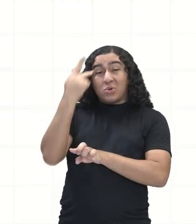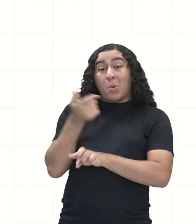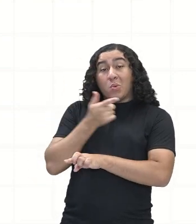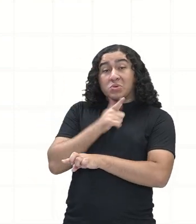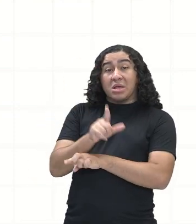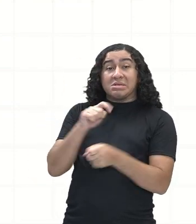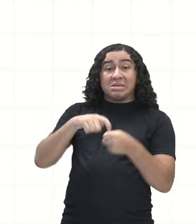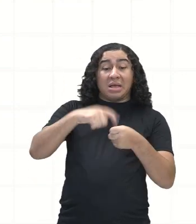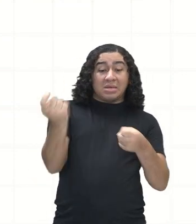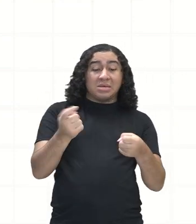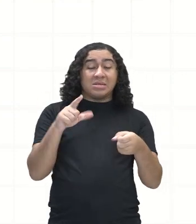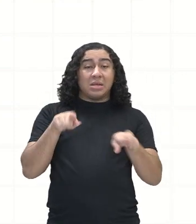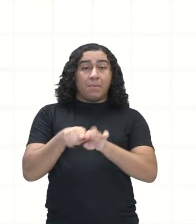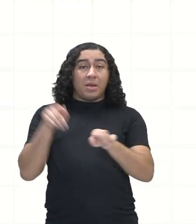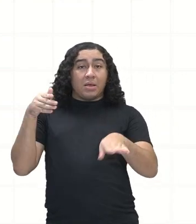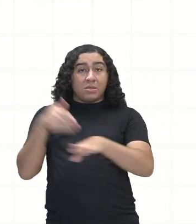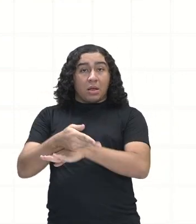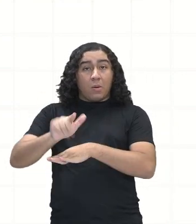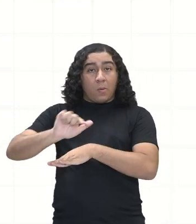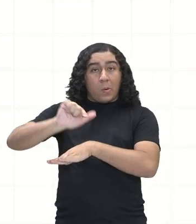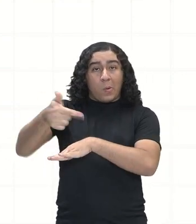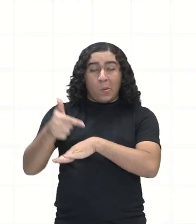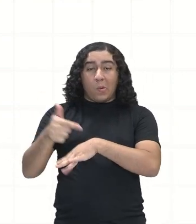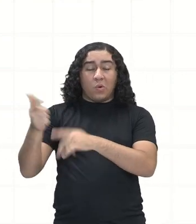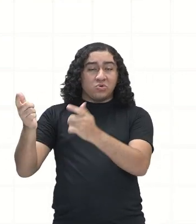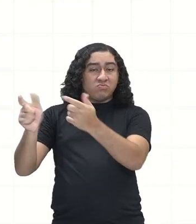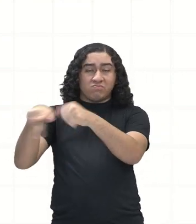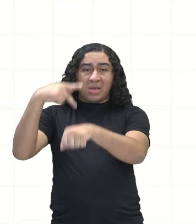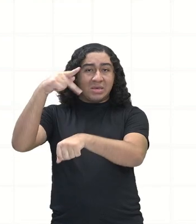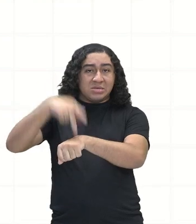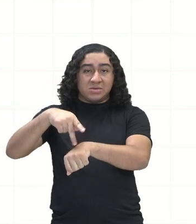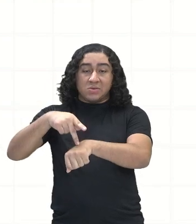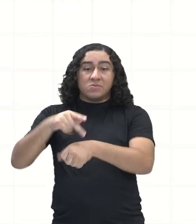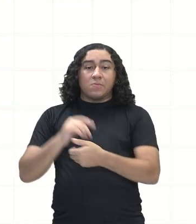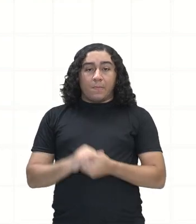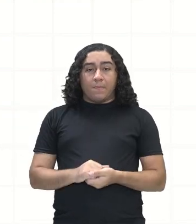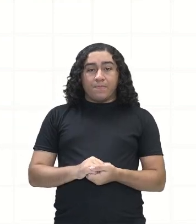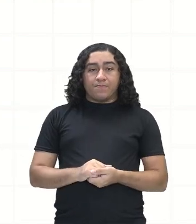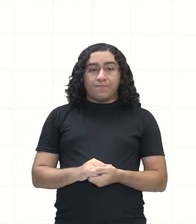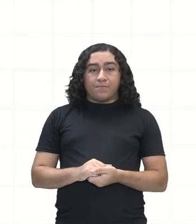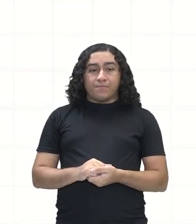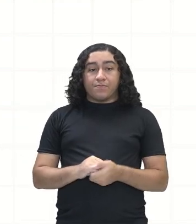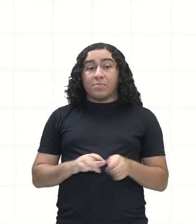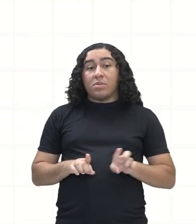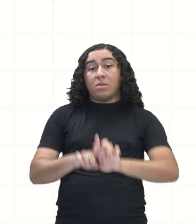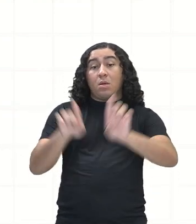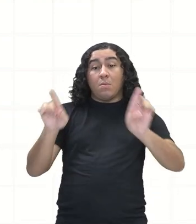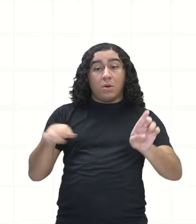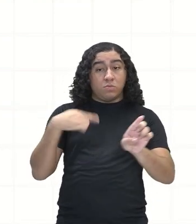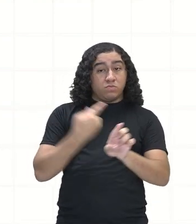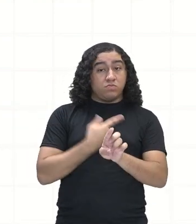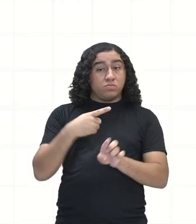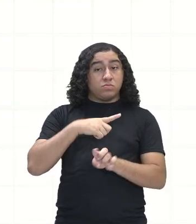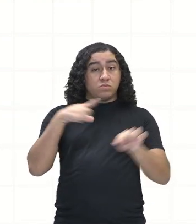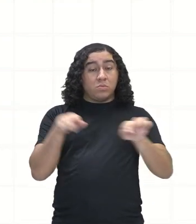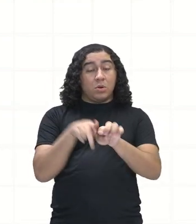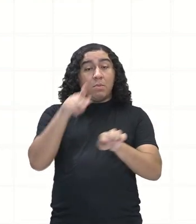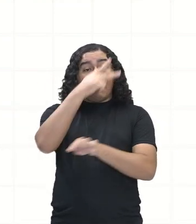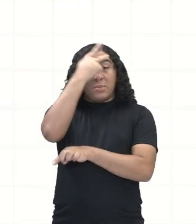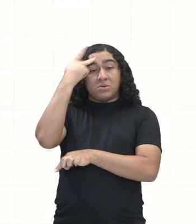né, e vir para outras partes aí do planeta, né? Mas a gente também tem as pessoas que são